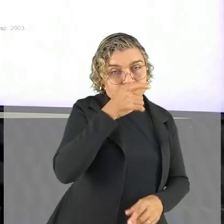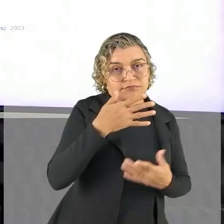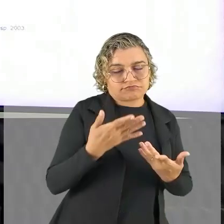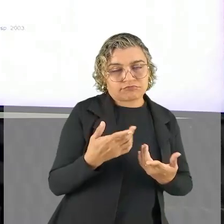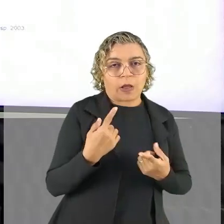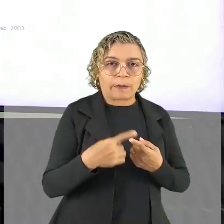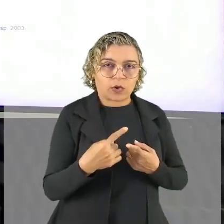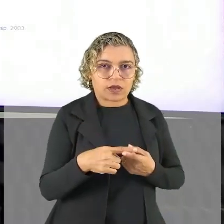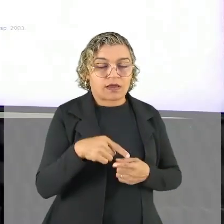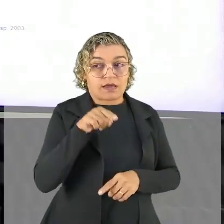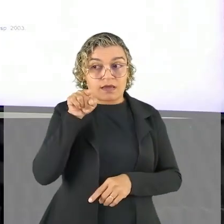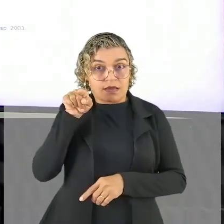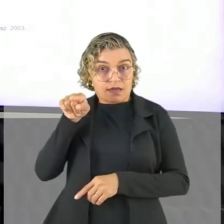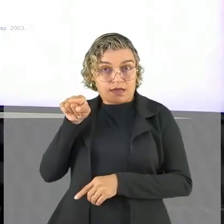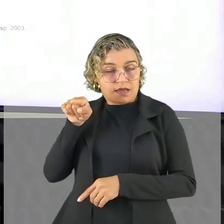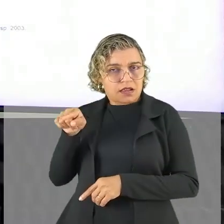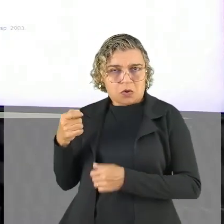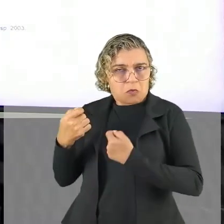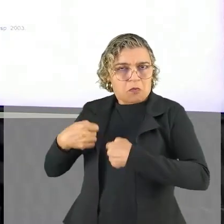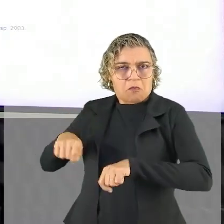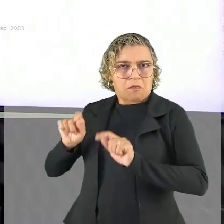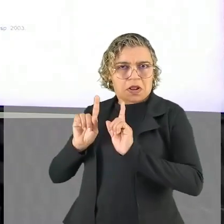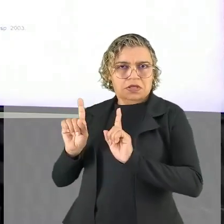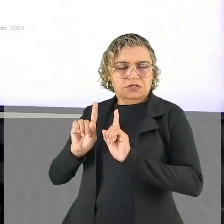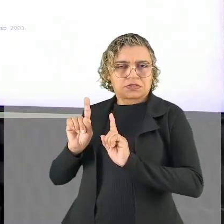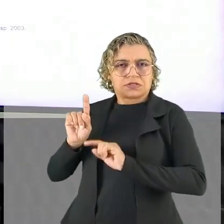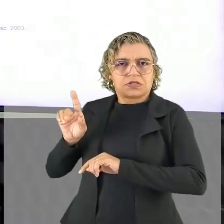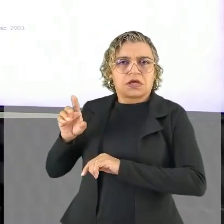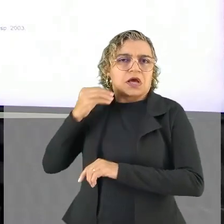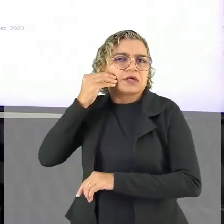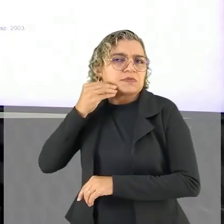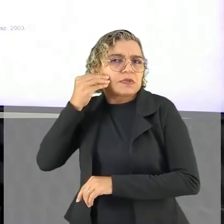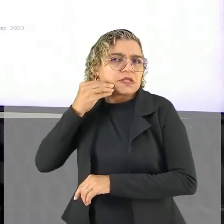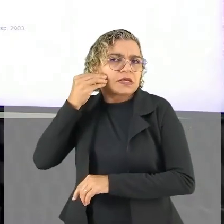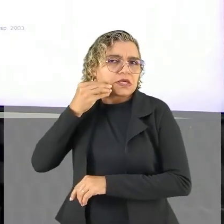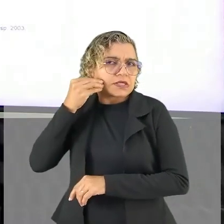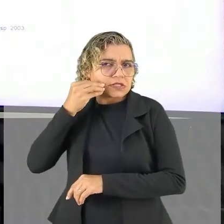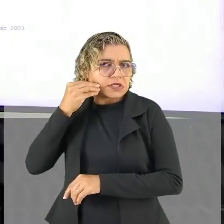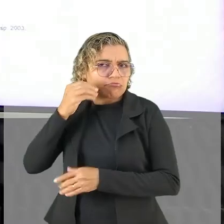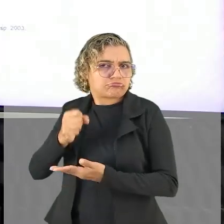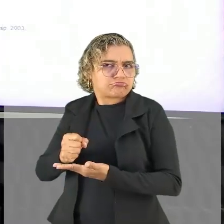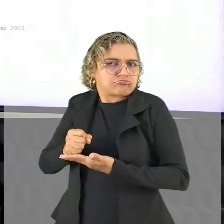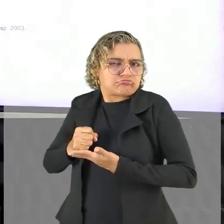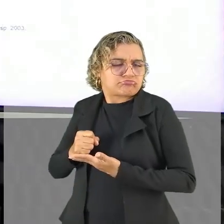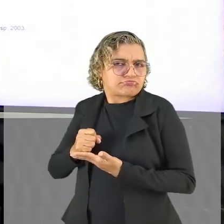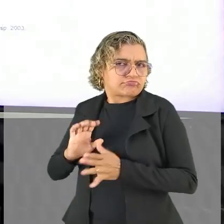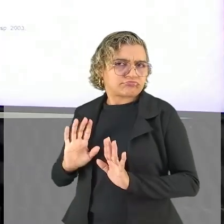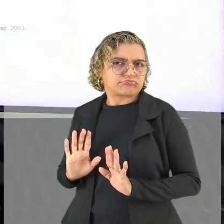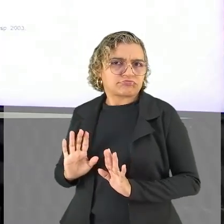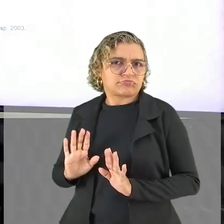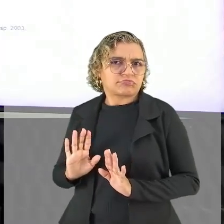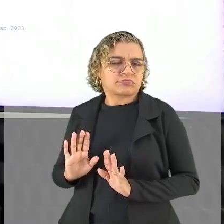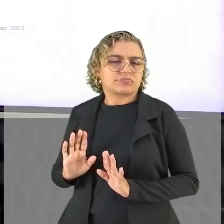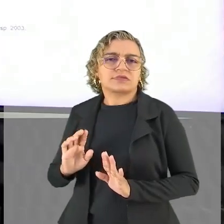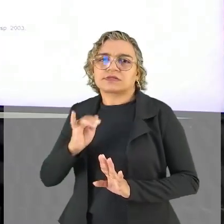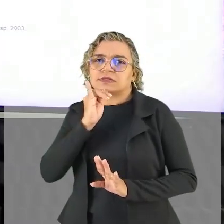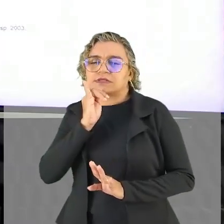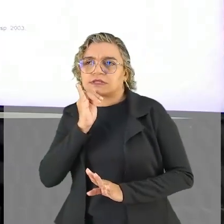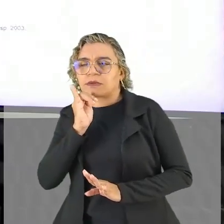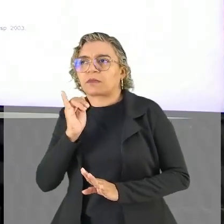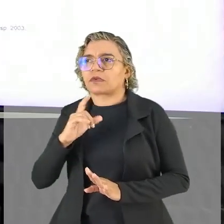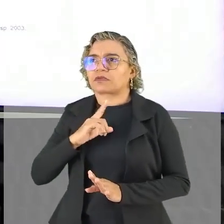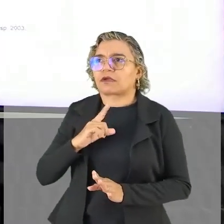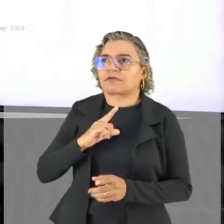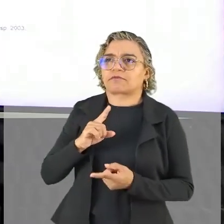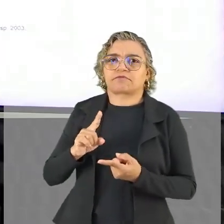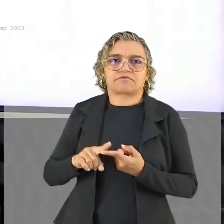conhecimento. E ele está dizendo, bom, sem auxílio da experiência, qualquer conclusão referente à existência efetiva das coisas ou questões de fato, ou